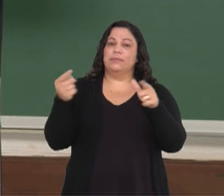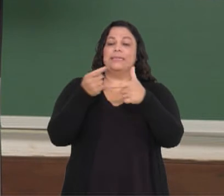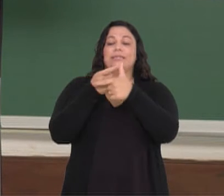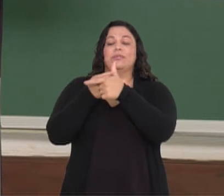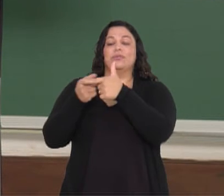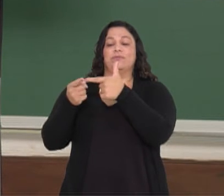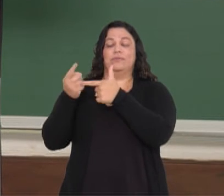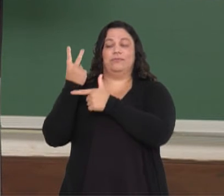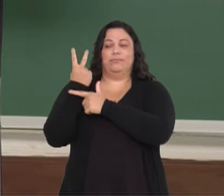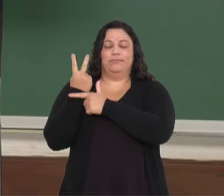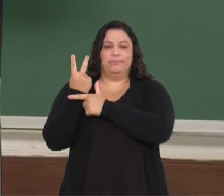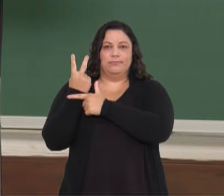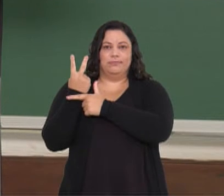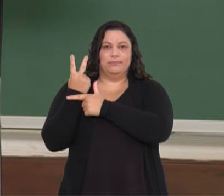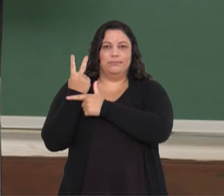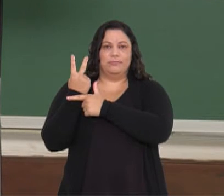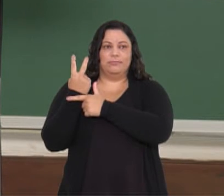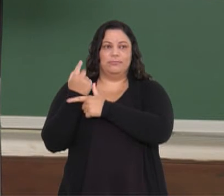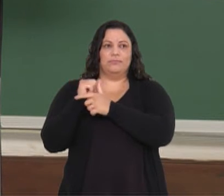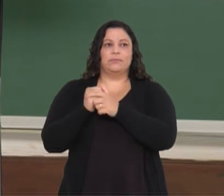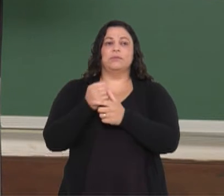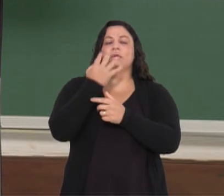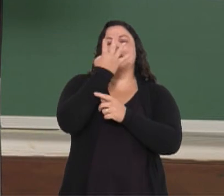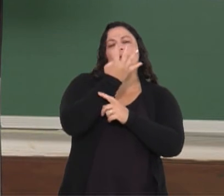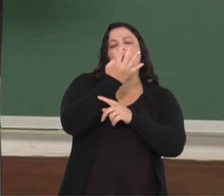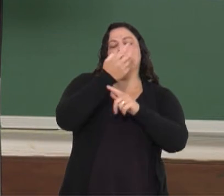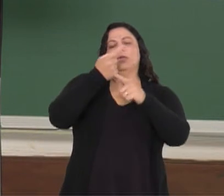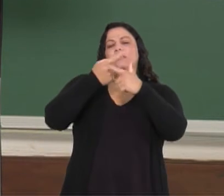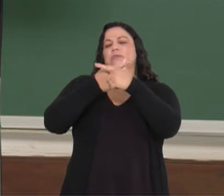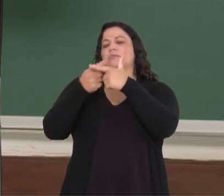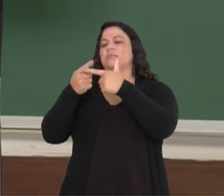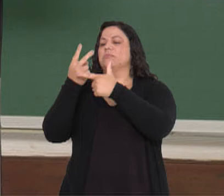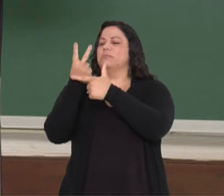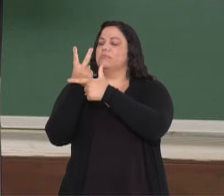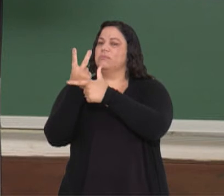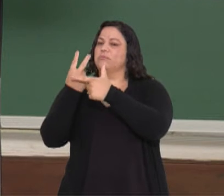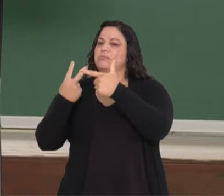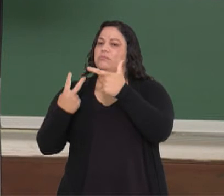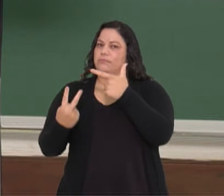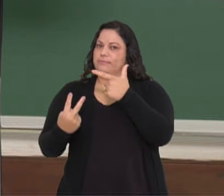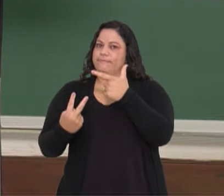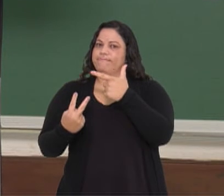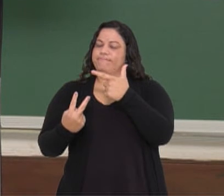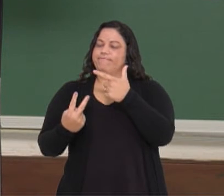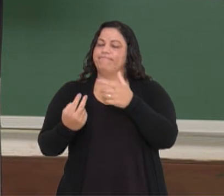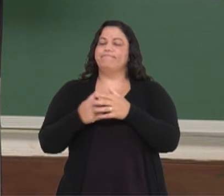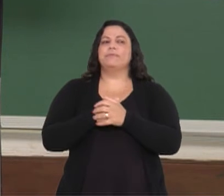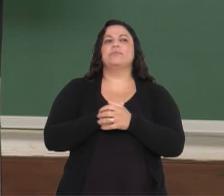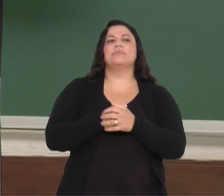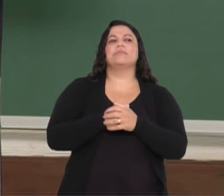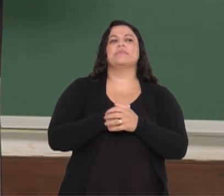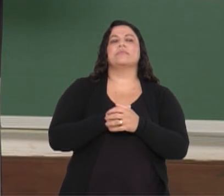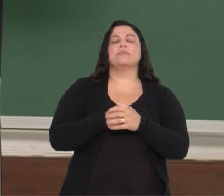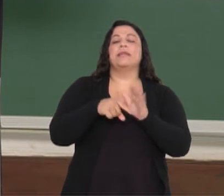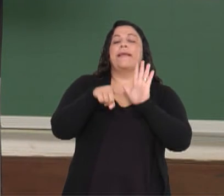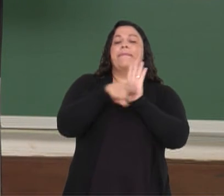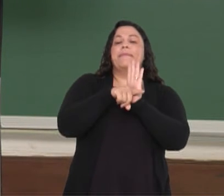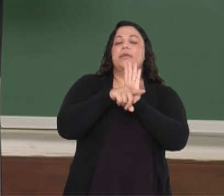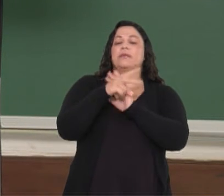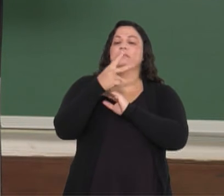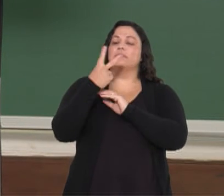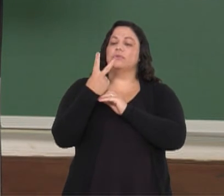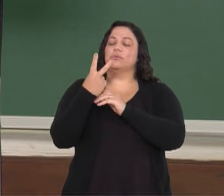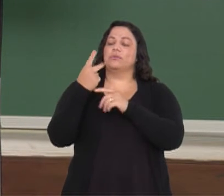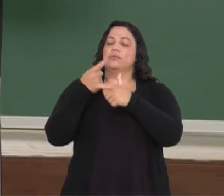2. Então, primeiro valor, 4 dividido por 2, 2. Segundo valor, menos 2 dividido